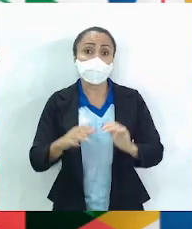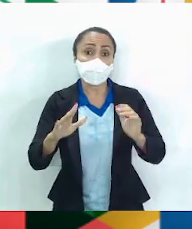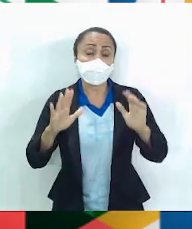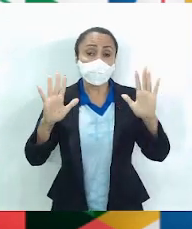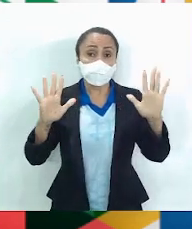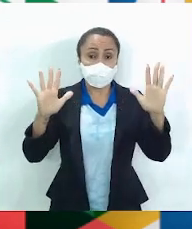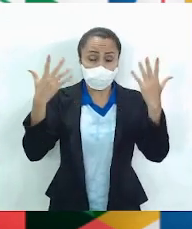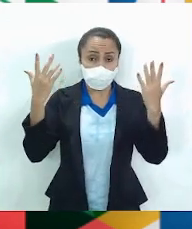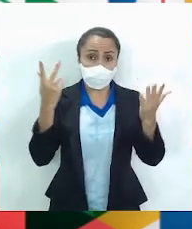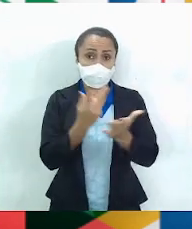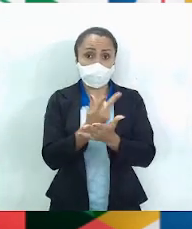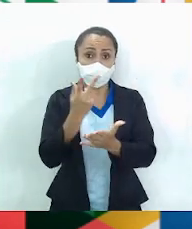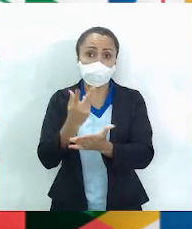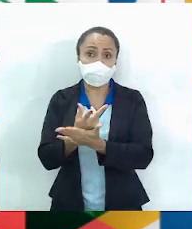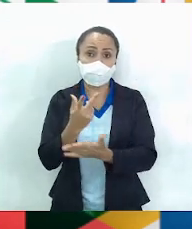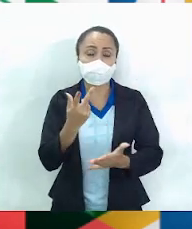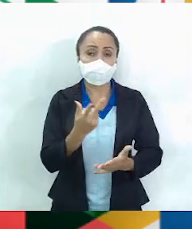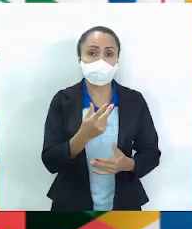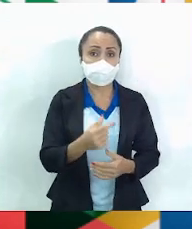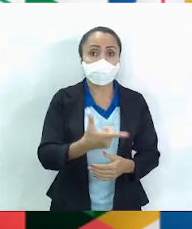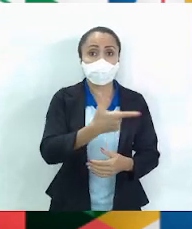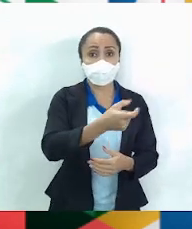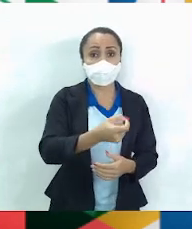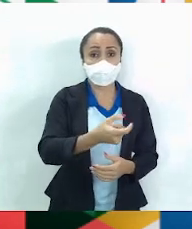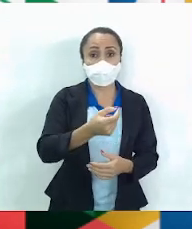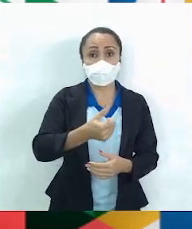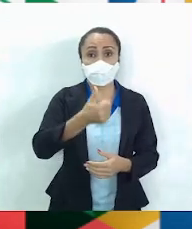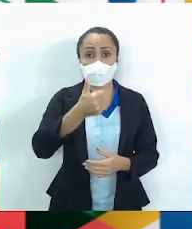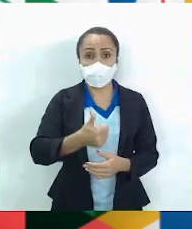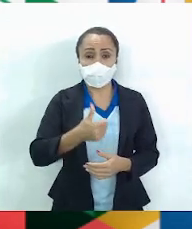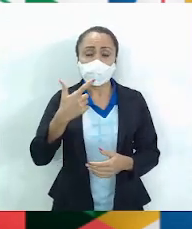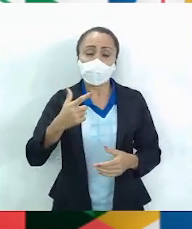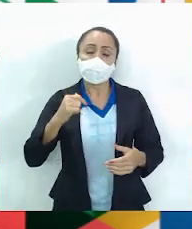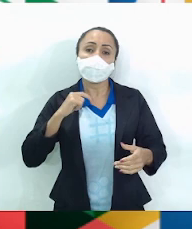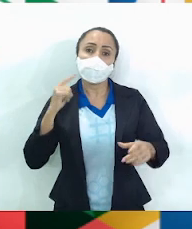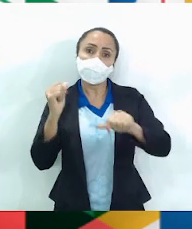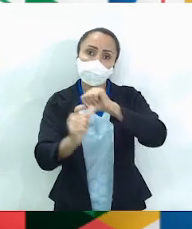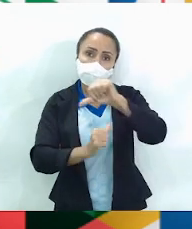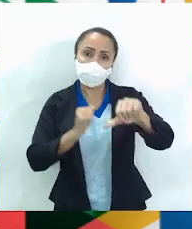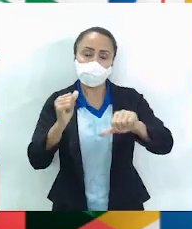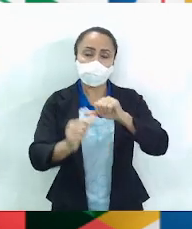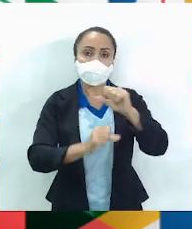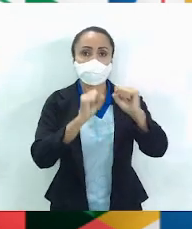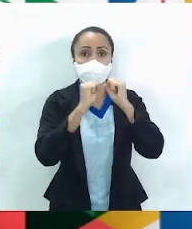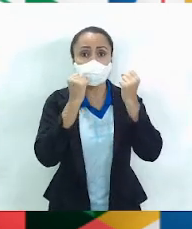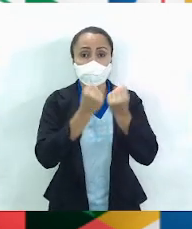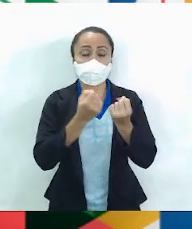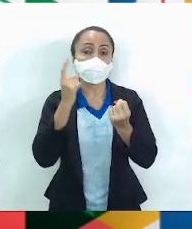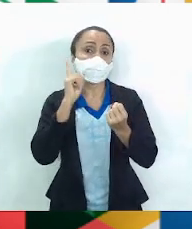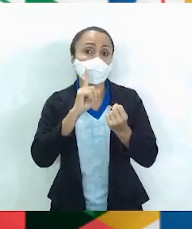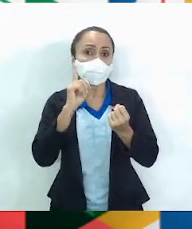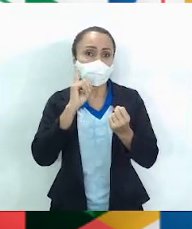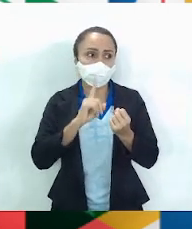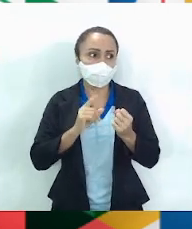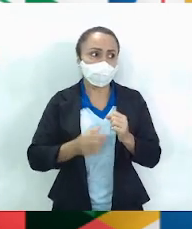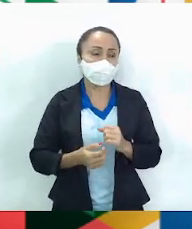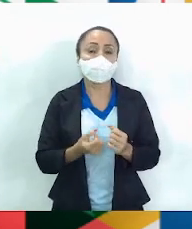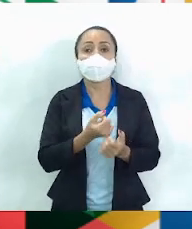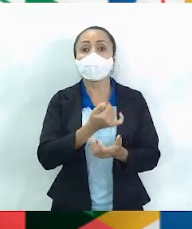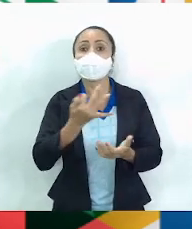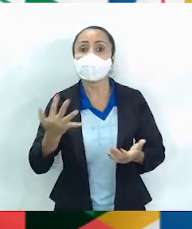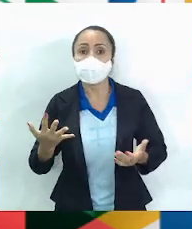eventos ocorridos no 11 de setembro de 2001 geraram mudanças sociais nos Estados Unidos. Quais